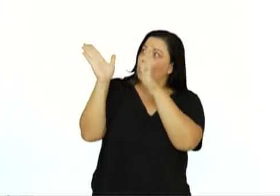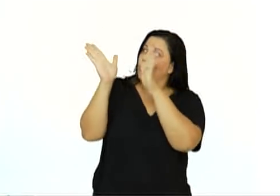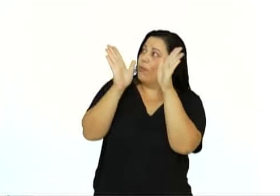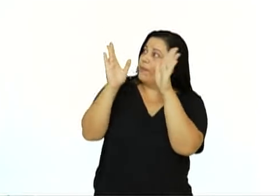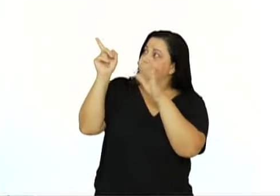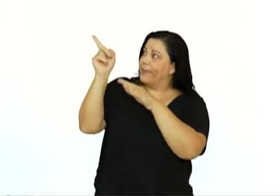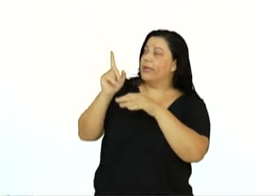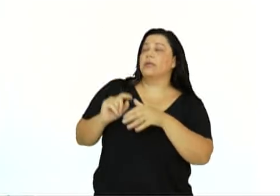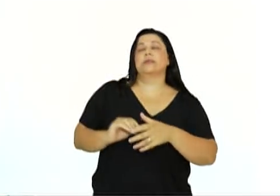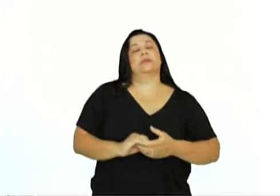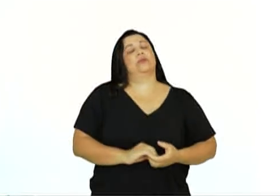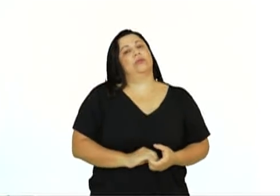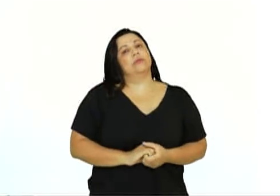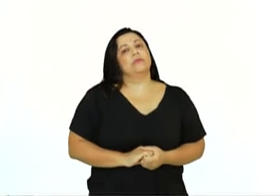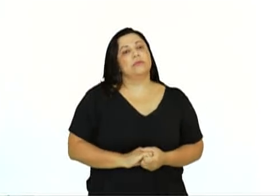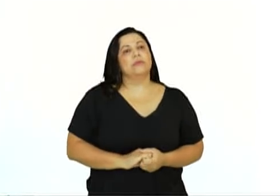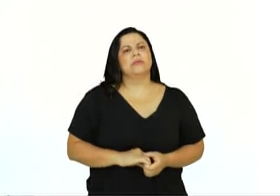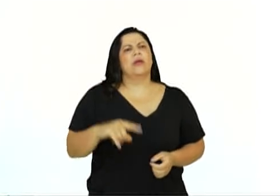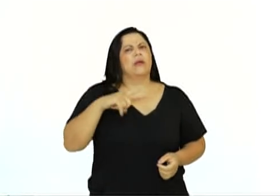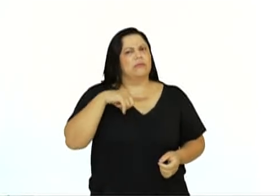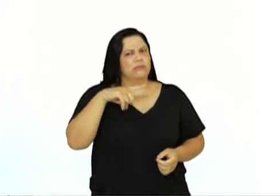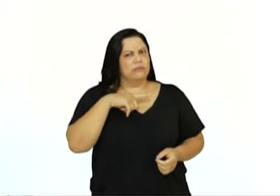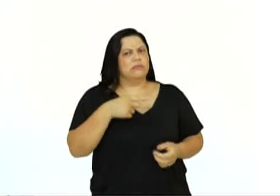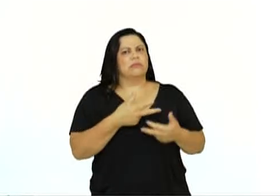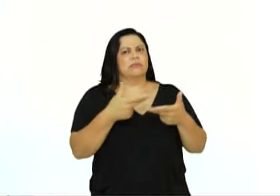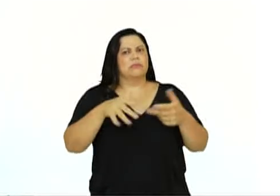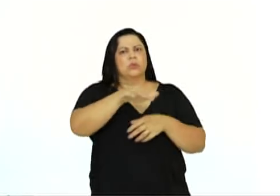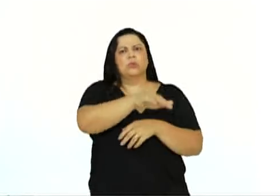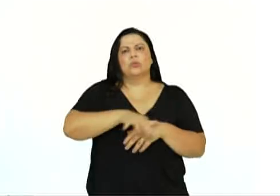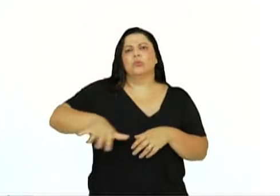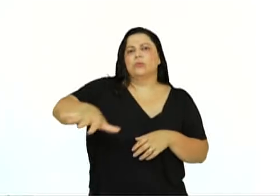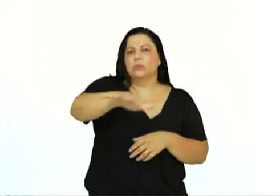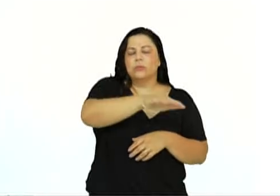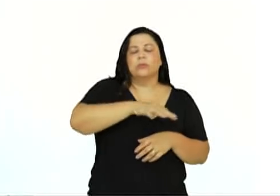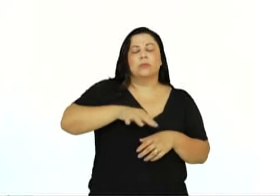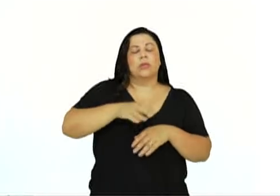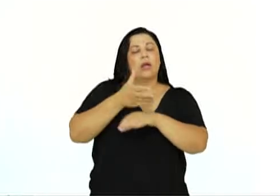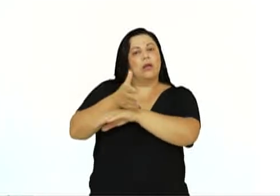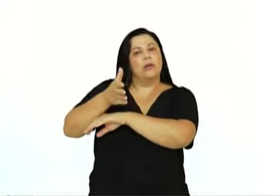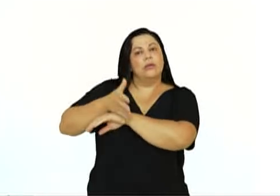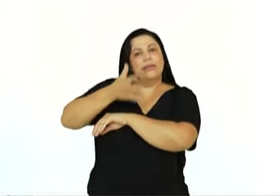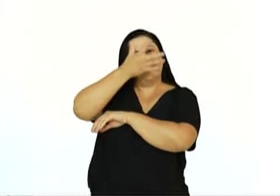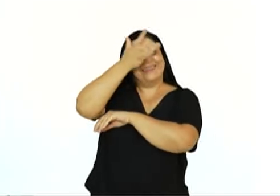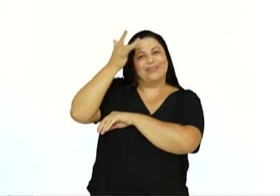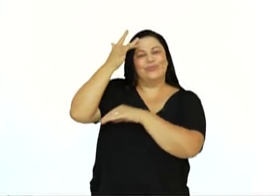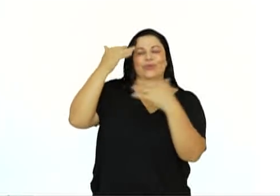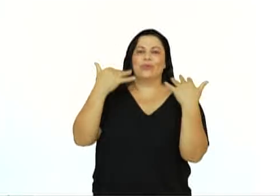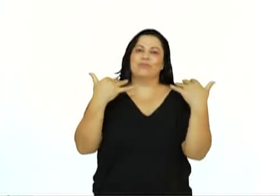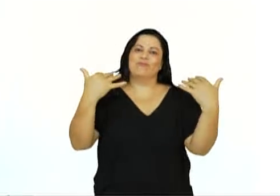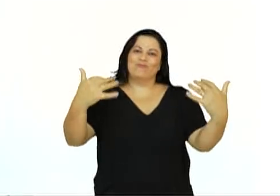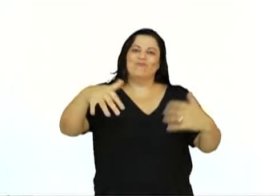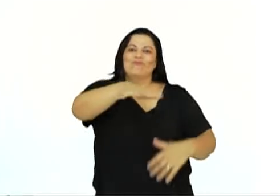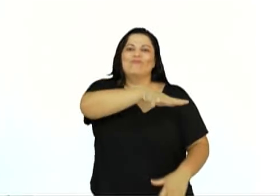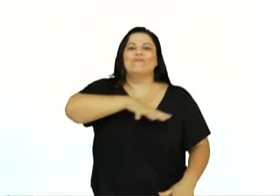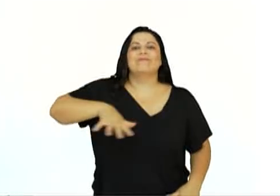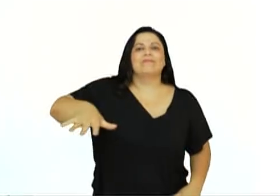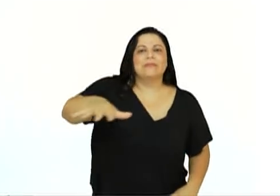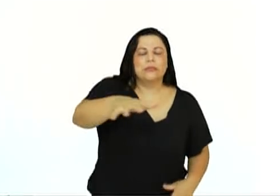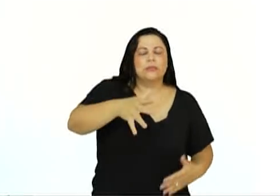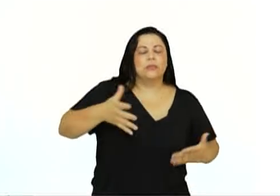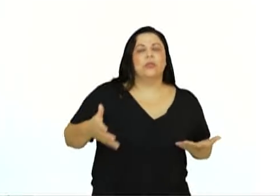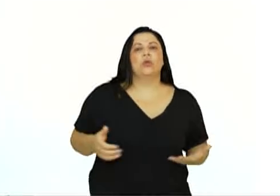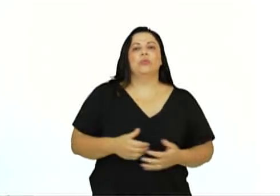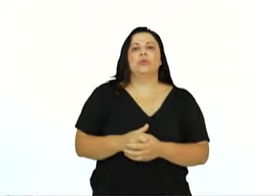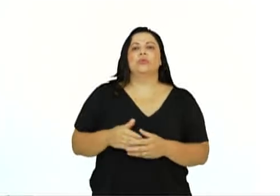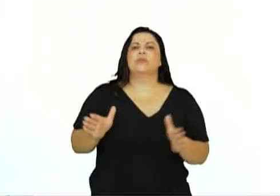desses termas que existiram. Então aqui nesse espaço é onde as pessoas tomavam os seus banhos públicos, né? E